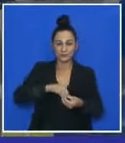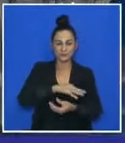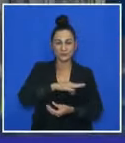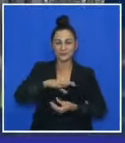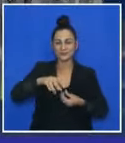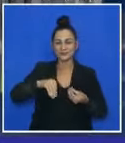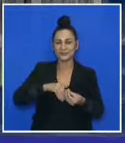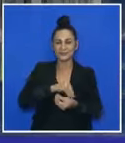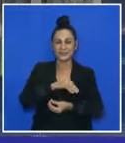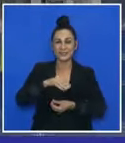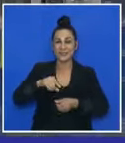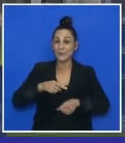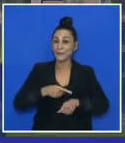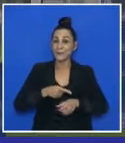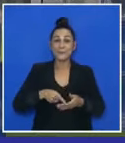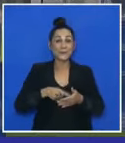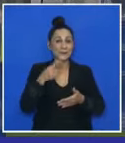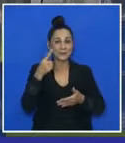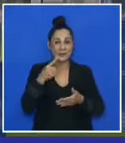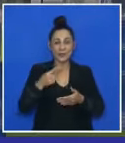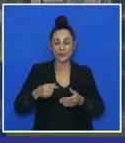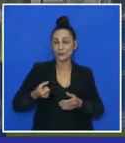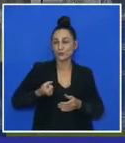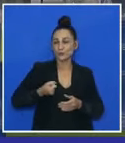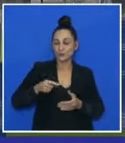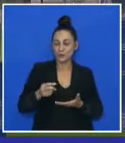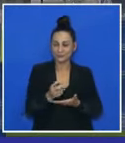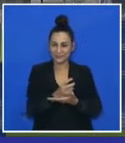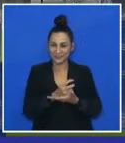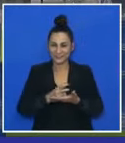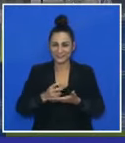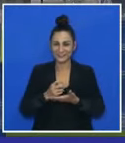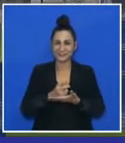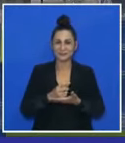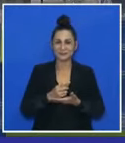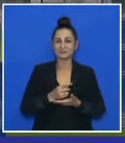sua sorte girando. Vem aí o primeiro número da quina.